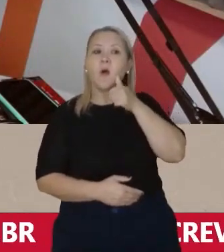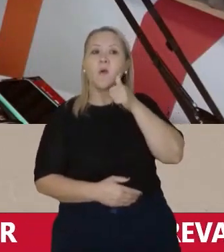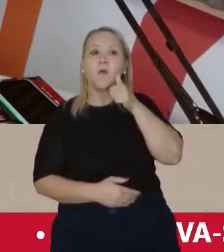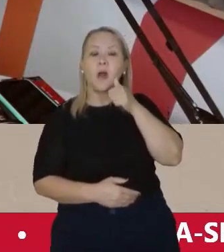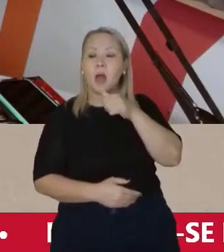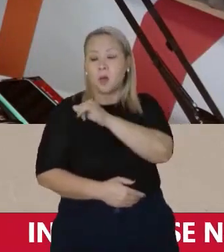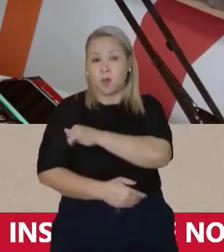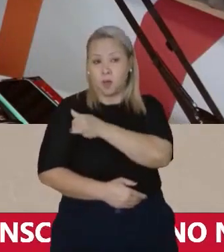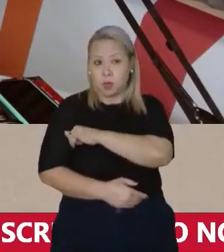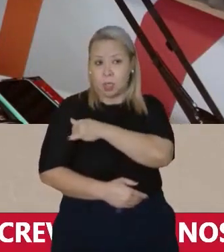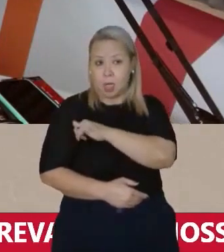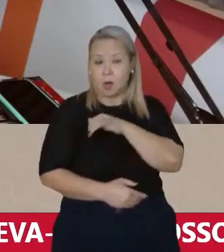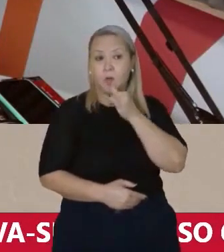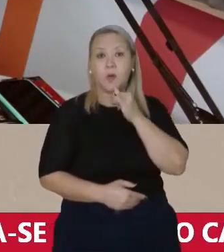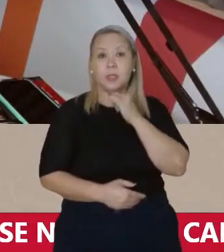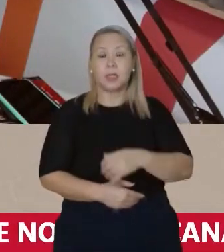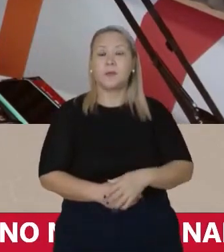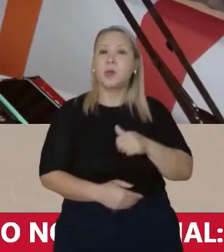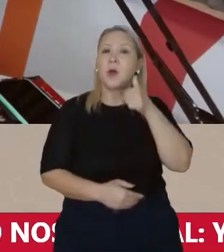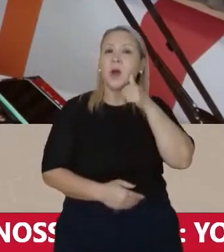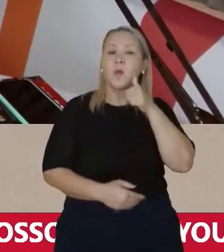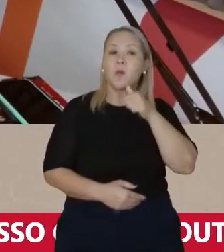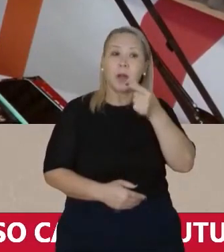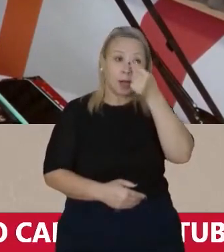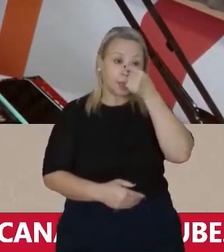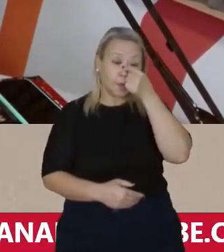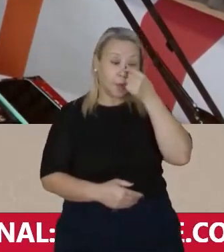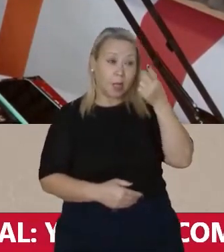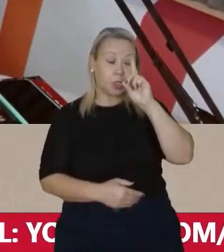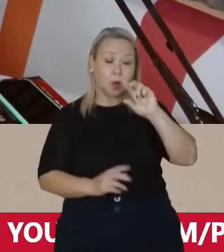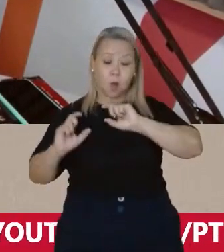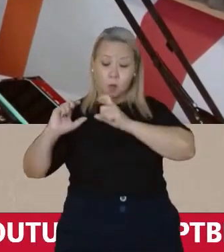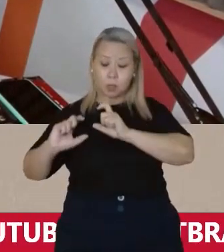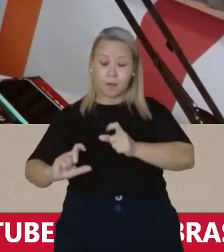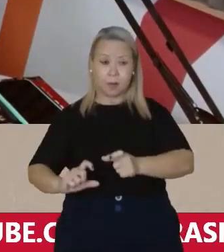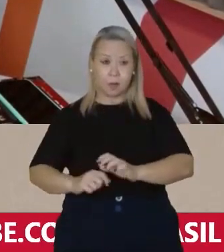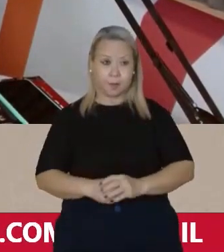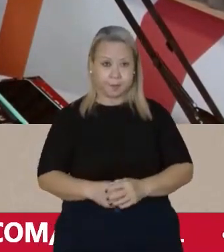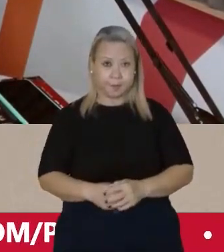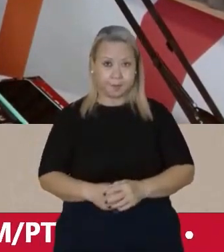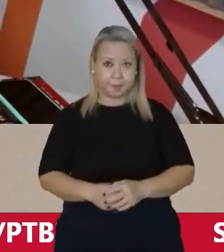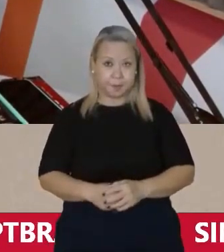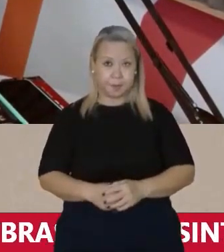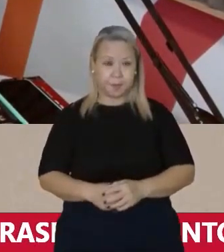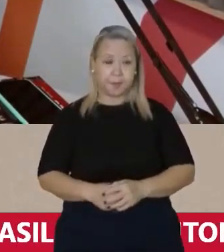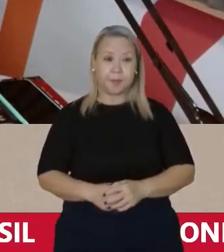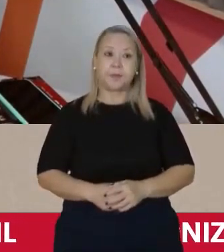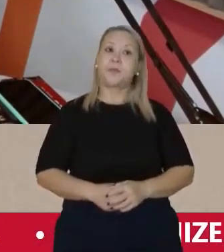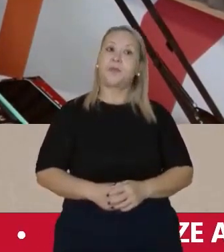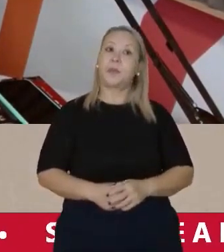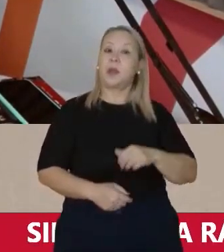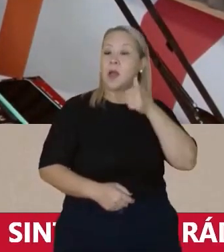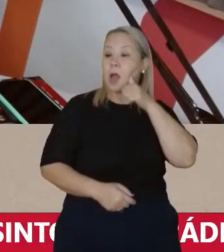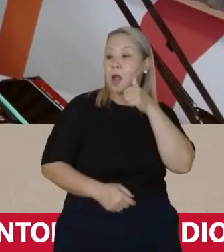do Rio de Janeiro e uma mulher da Assembleia de Deus um pouco mais conservadora. A mulher da Zona Sul tem um cabelo curtinho, a